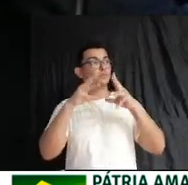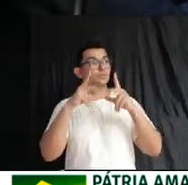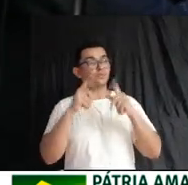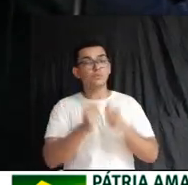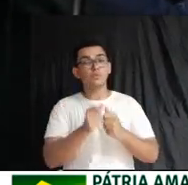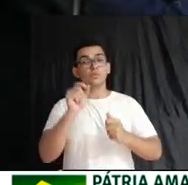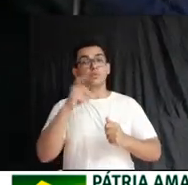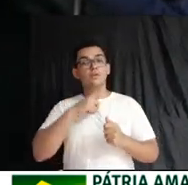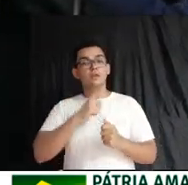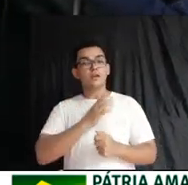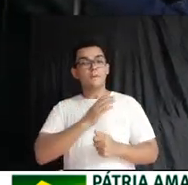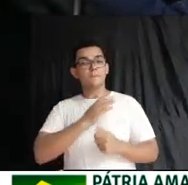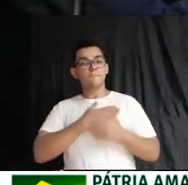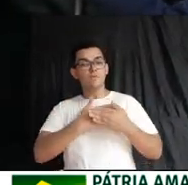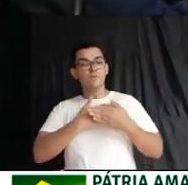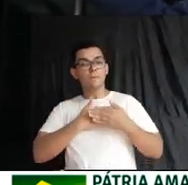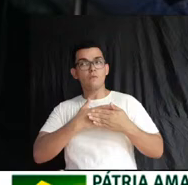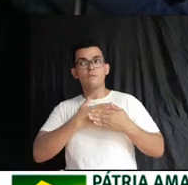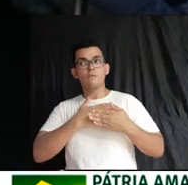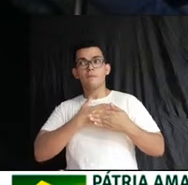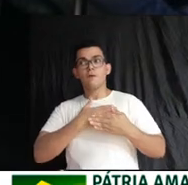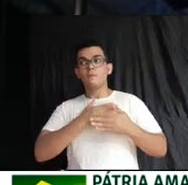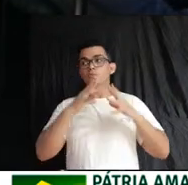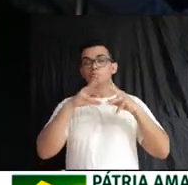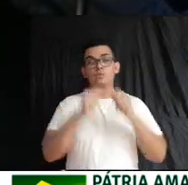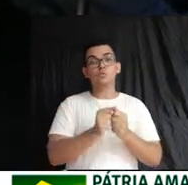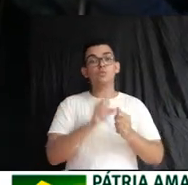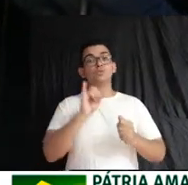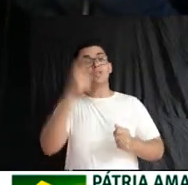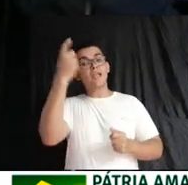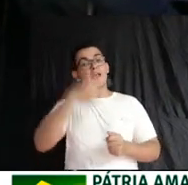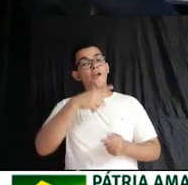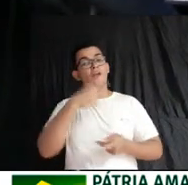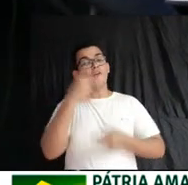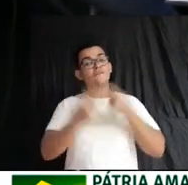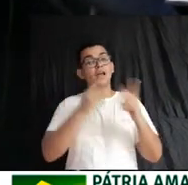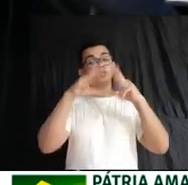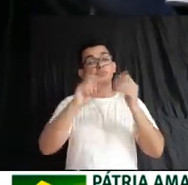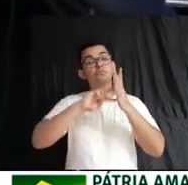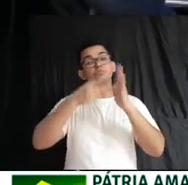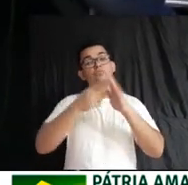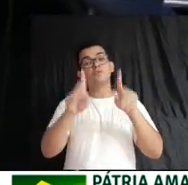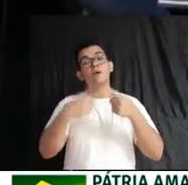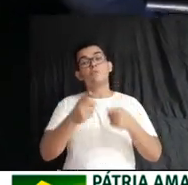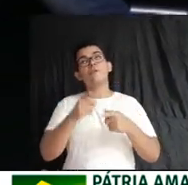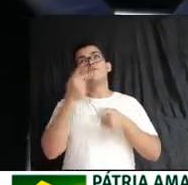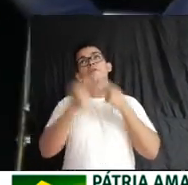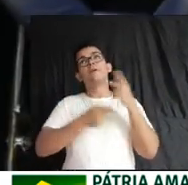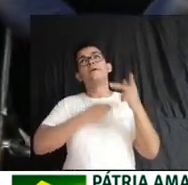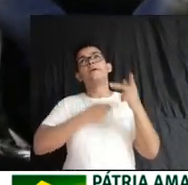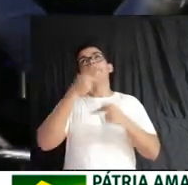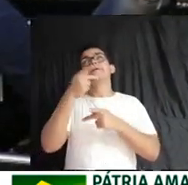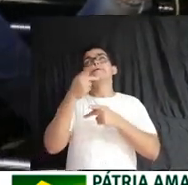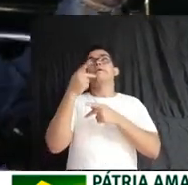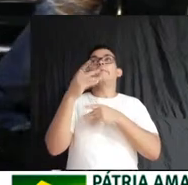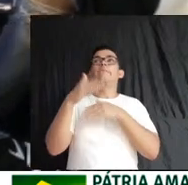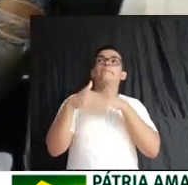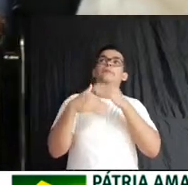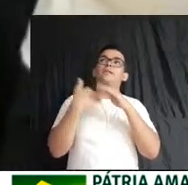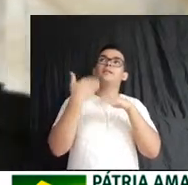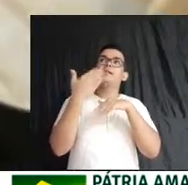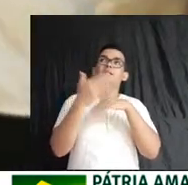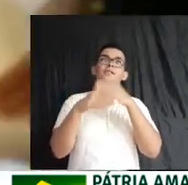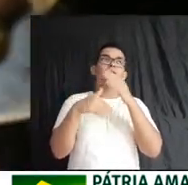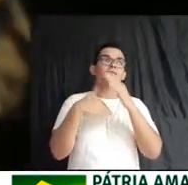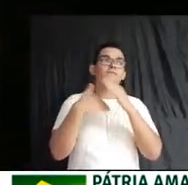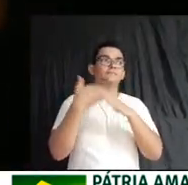pulsa a gente, é o ritmo. Então, assim, se eu for falar aqui, eu vou ficar falando um tempão a sobre música, o que é música para mim. A música,